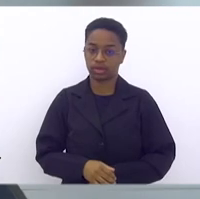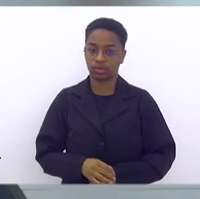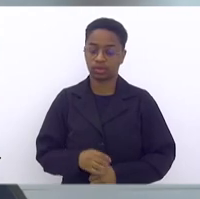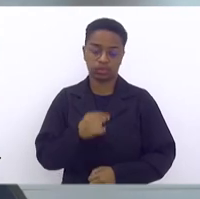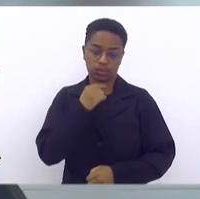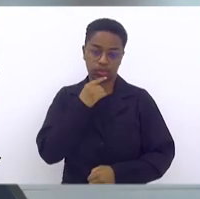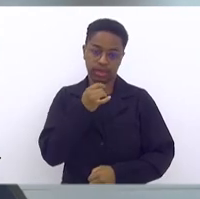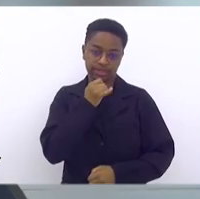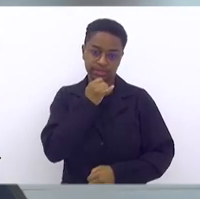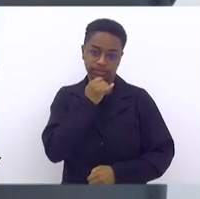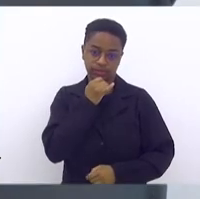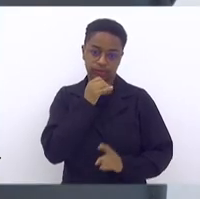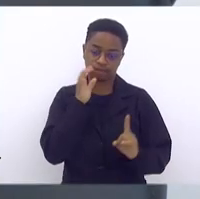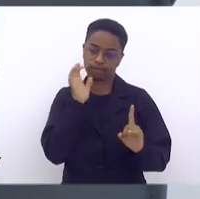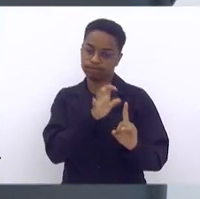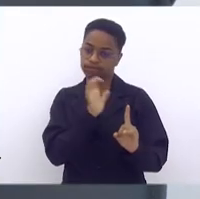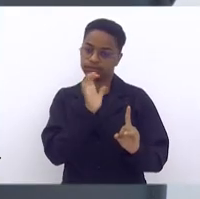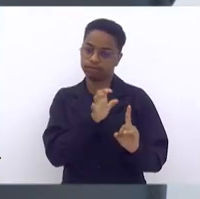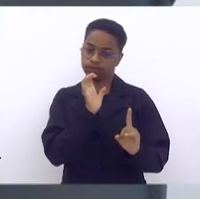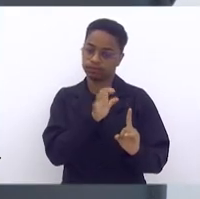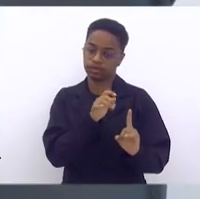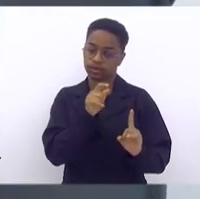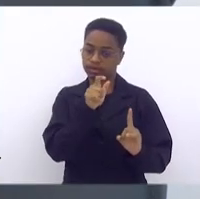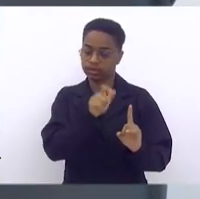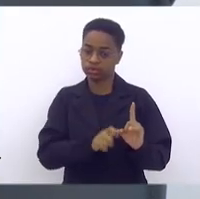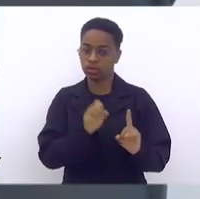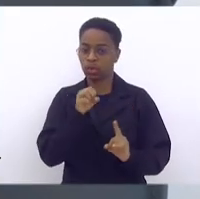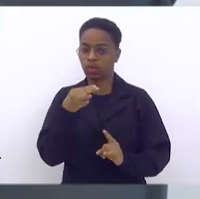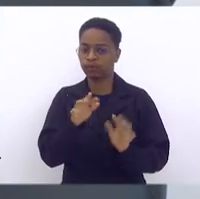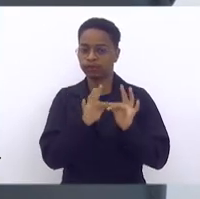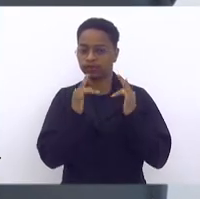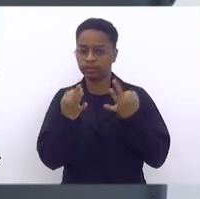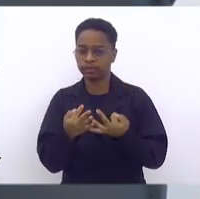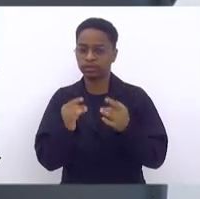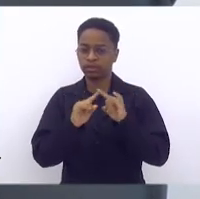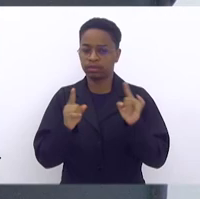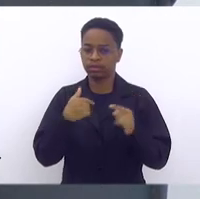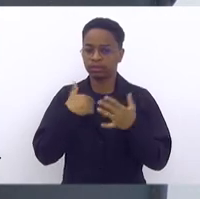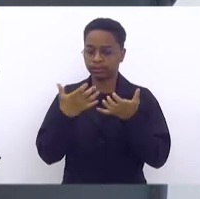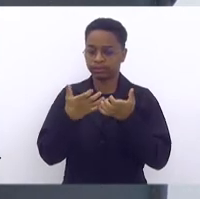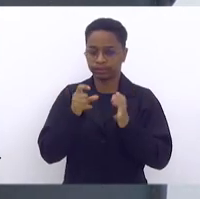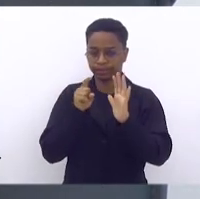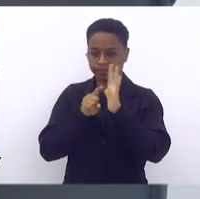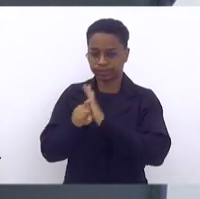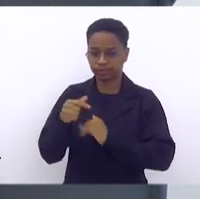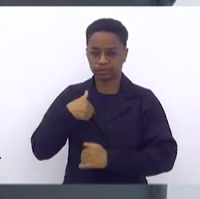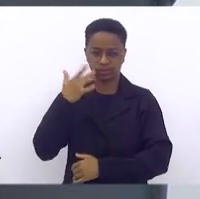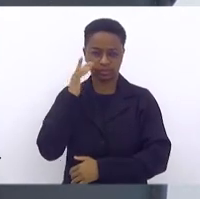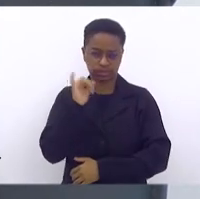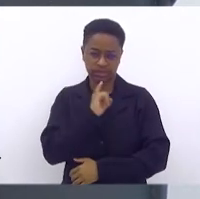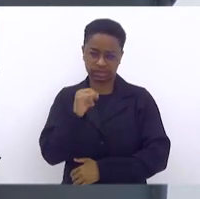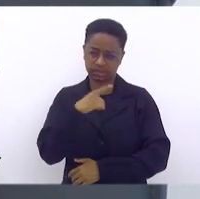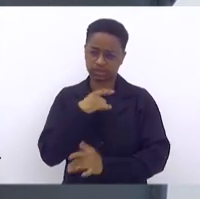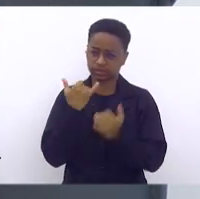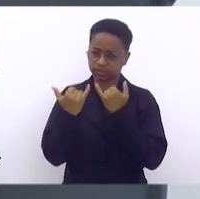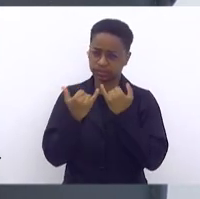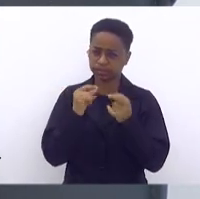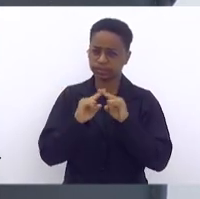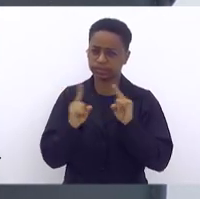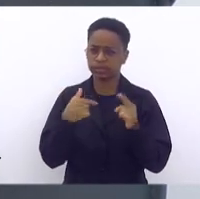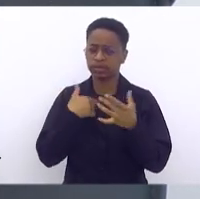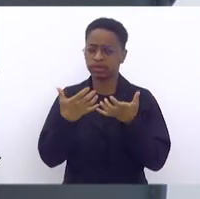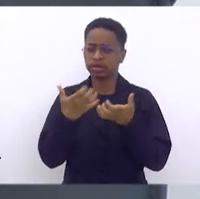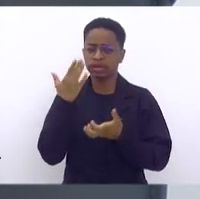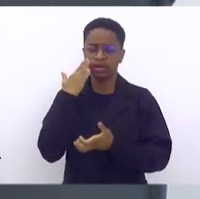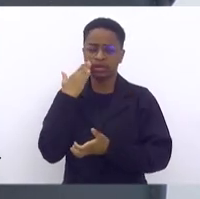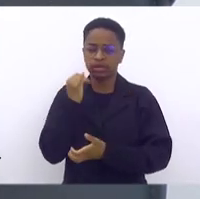ou seus familiares, mas eu queria perguntar, não sei se esse dado existe, se de alguma maneira